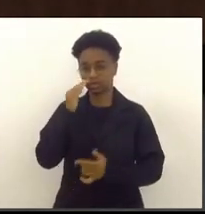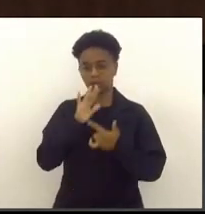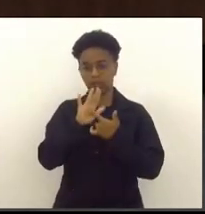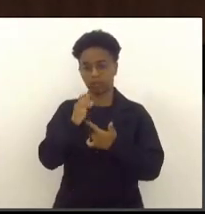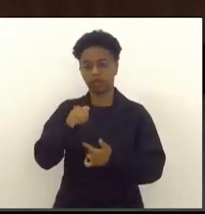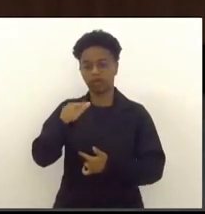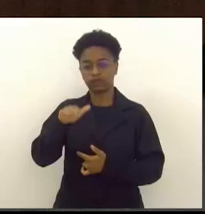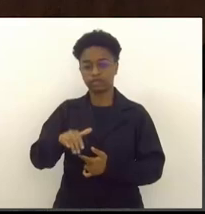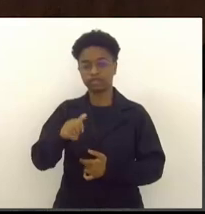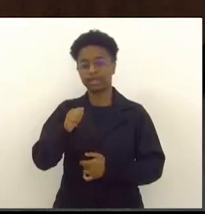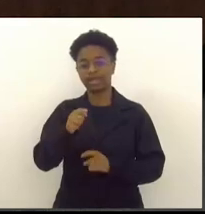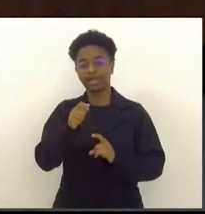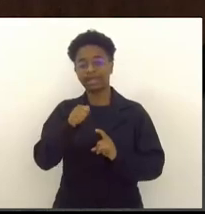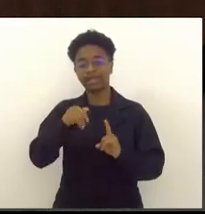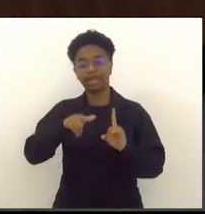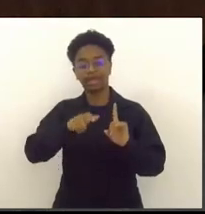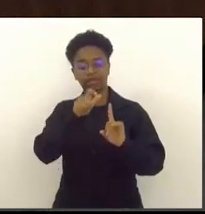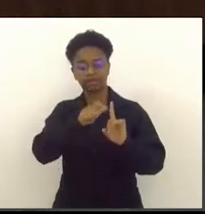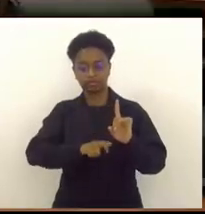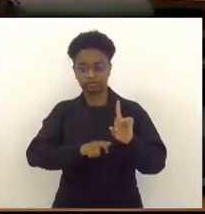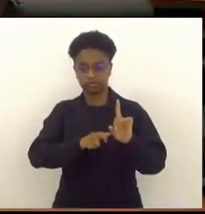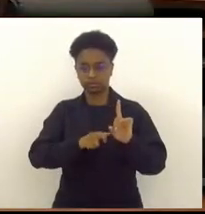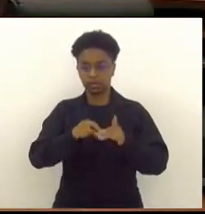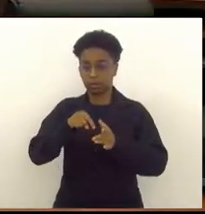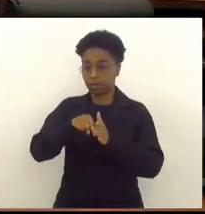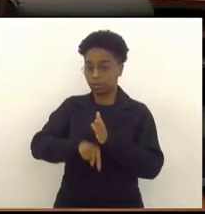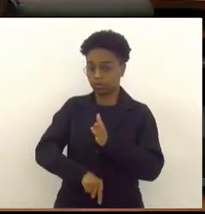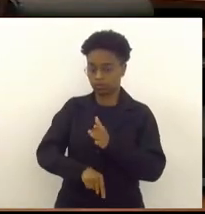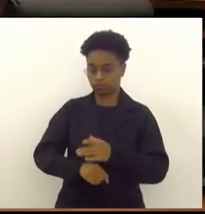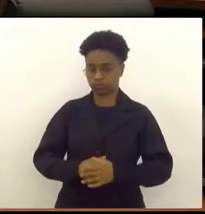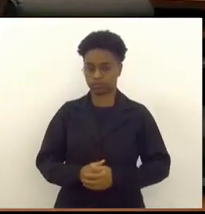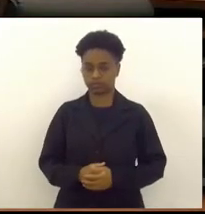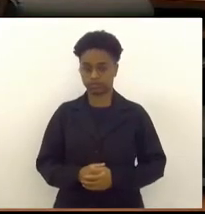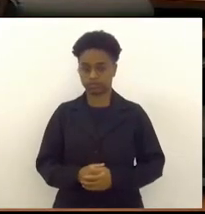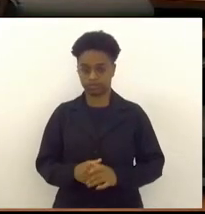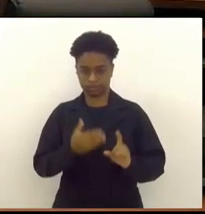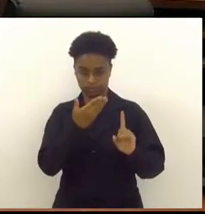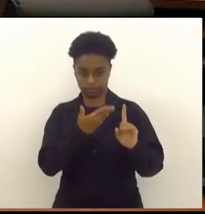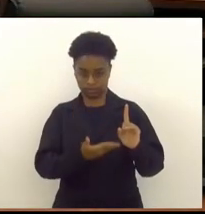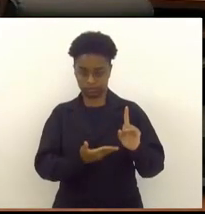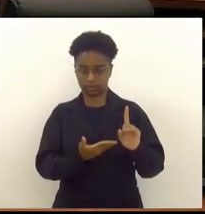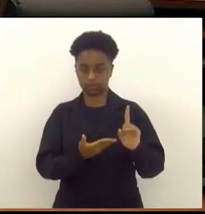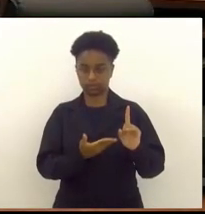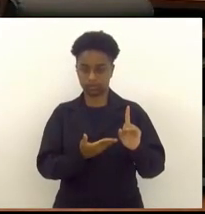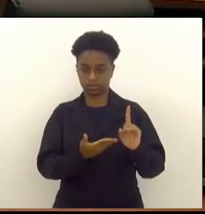quem a Sirlene é mais profundamente. A